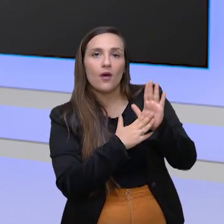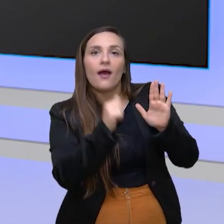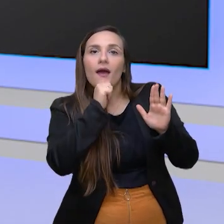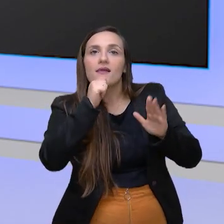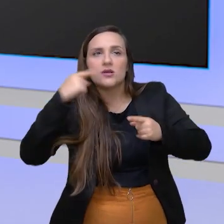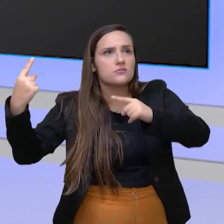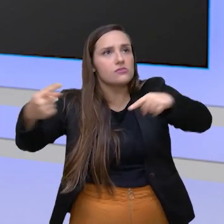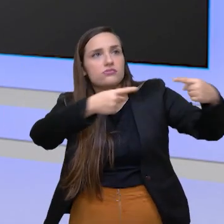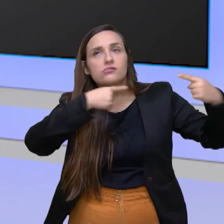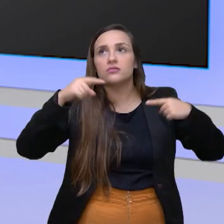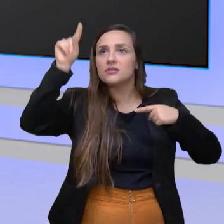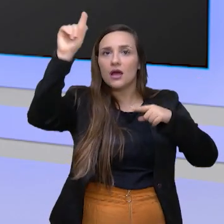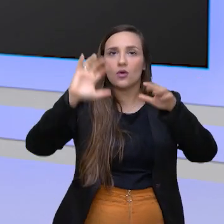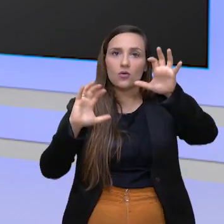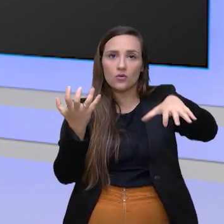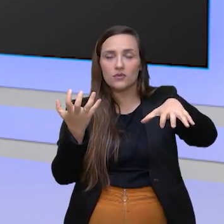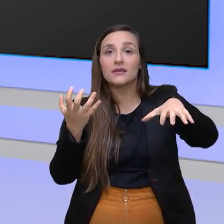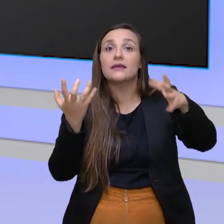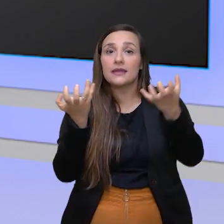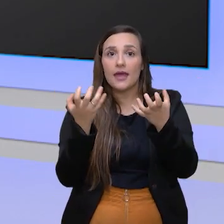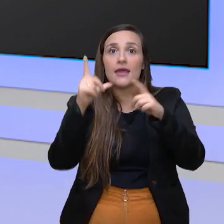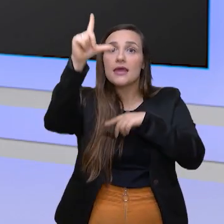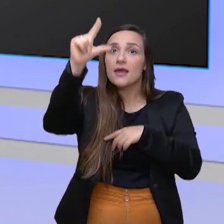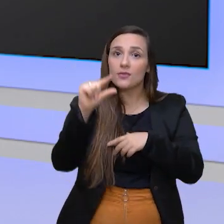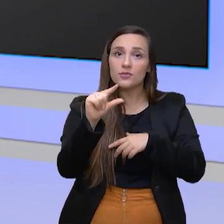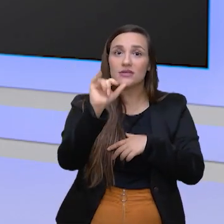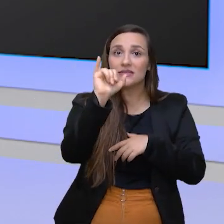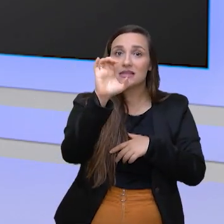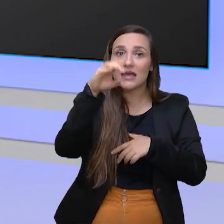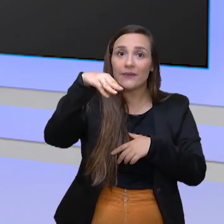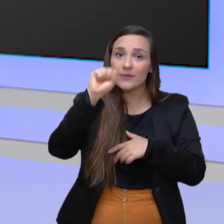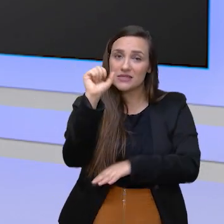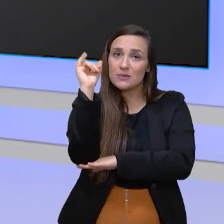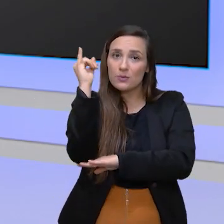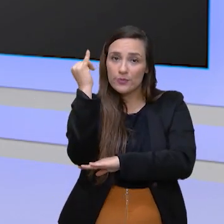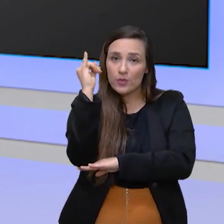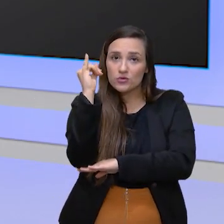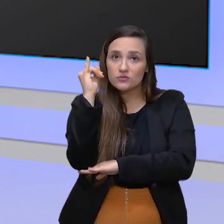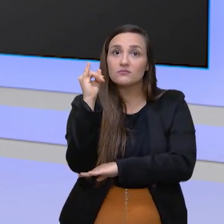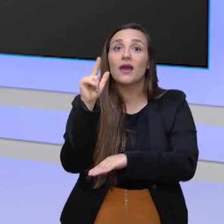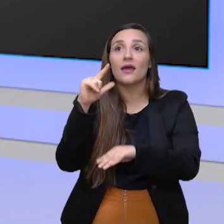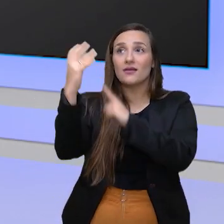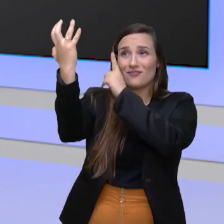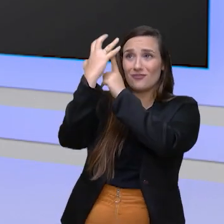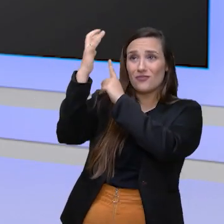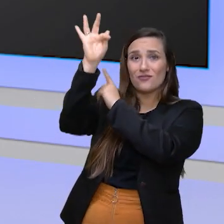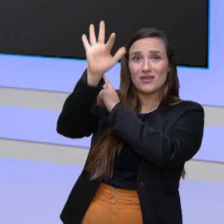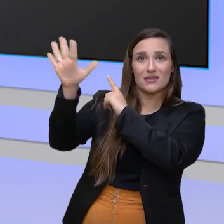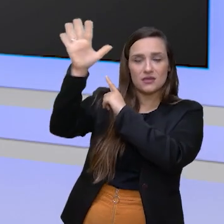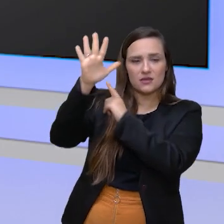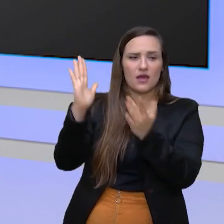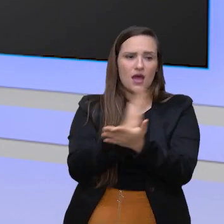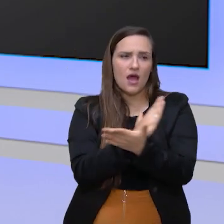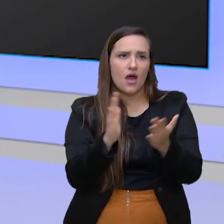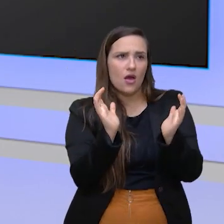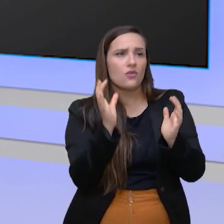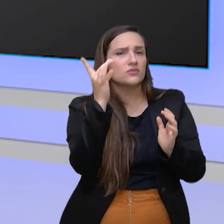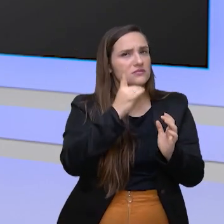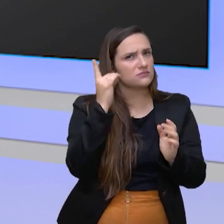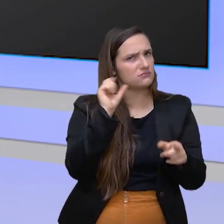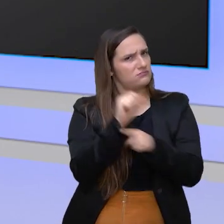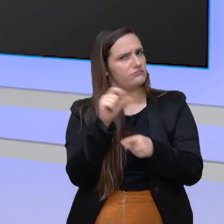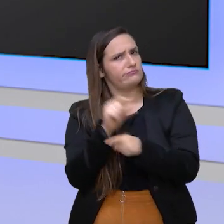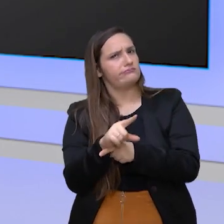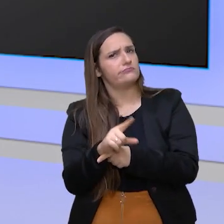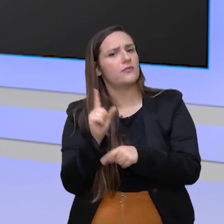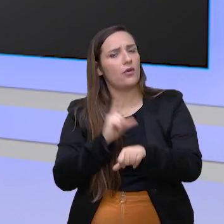em discussão no Congresso Nacional pode reduzir as alíquotas de ICMS dos estados. Interferência federal foi criticada